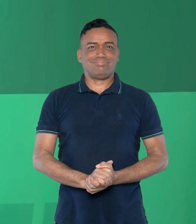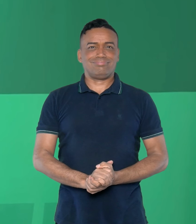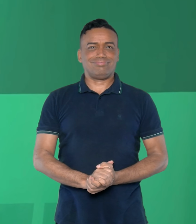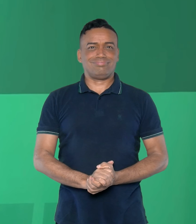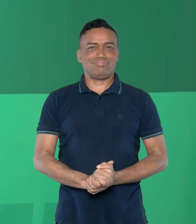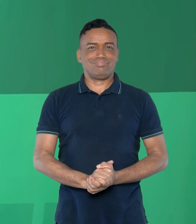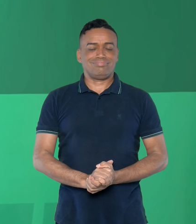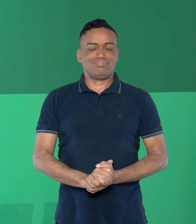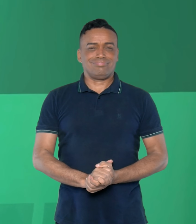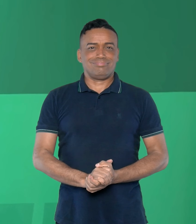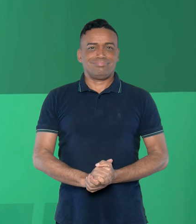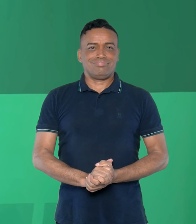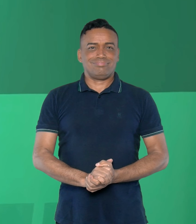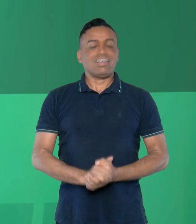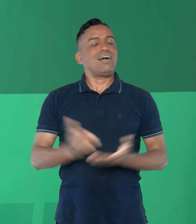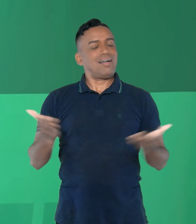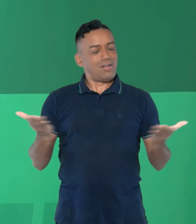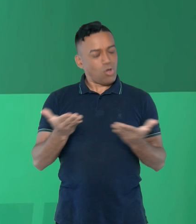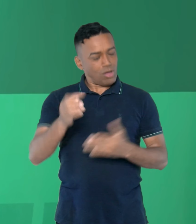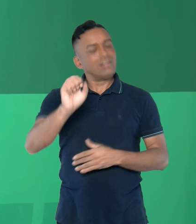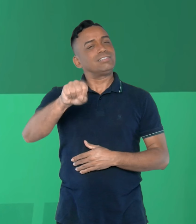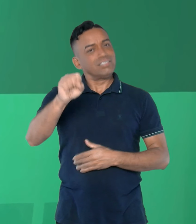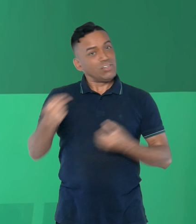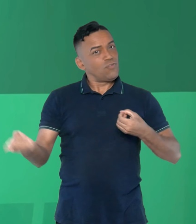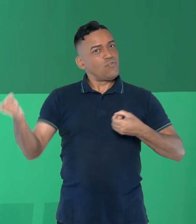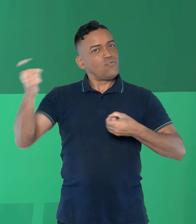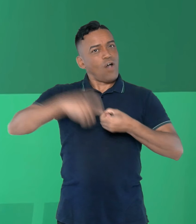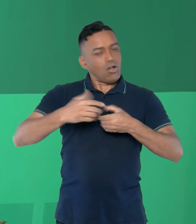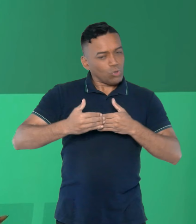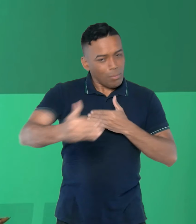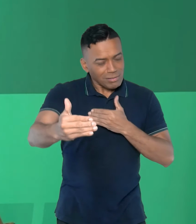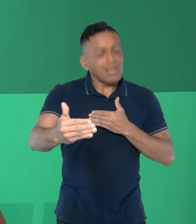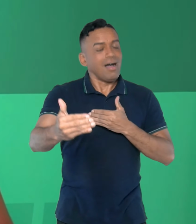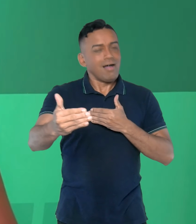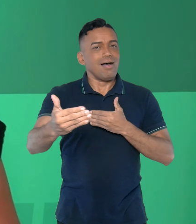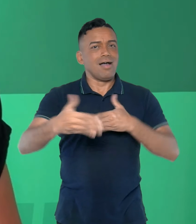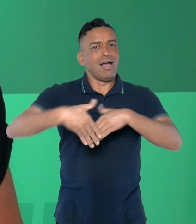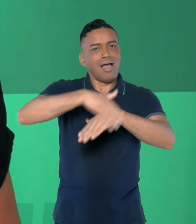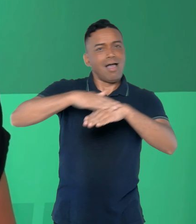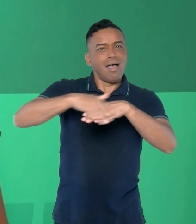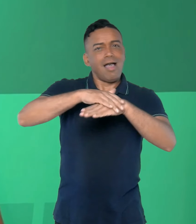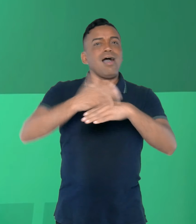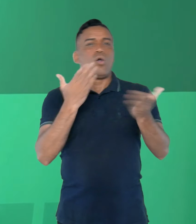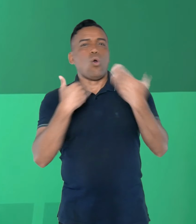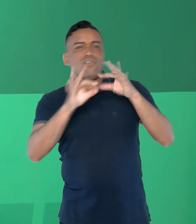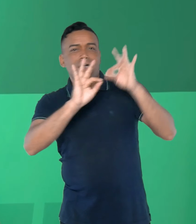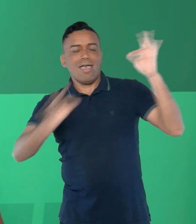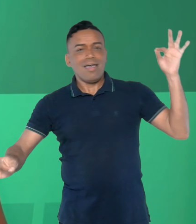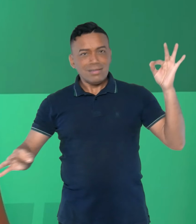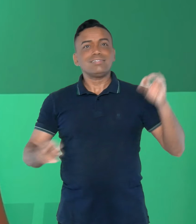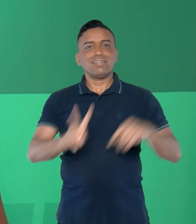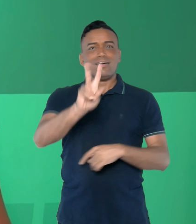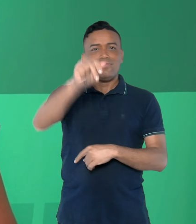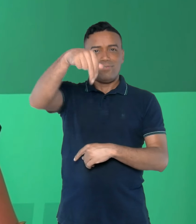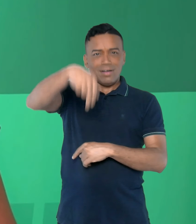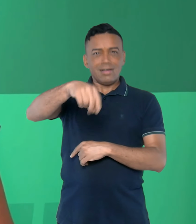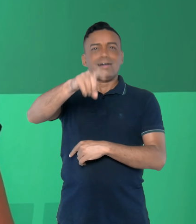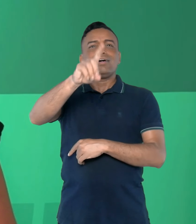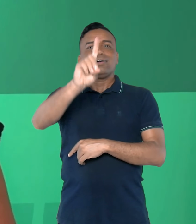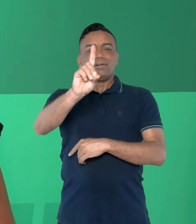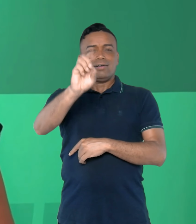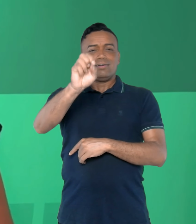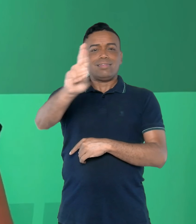Agora sim, a gente volta e vai iniciar nossa conversa com o nosso autor convidado, que é o Wander André de Araújo,